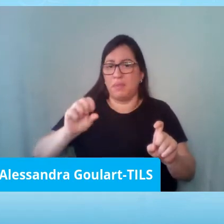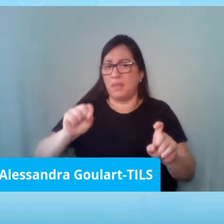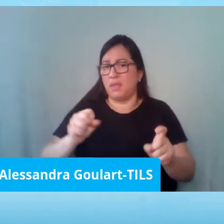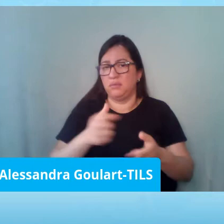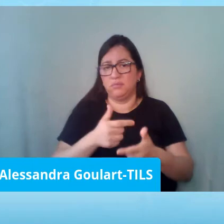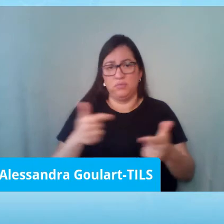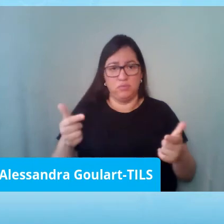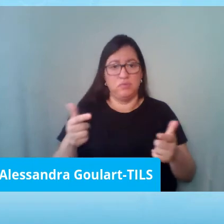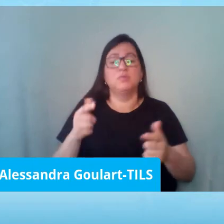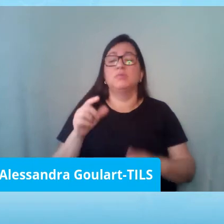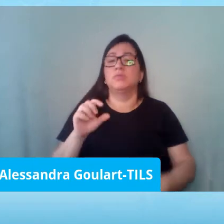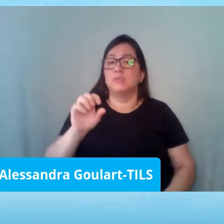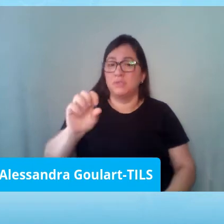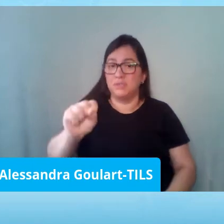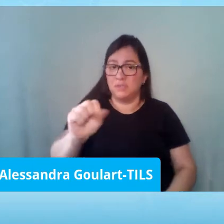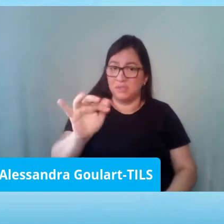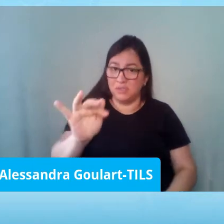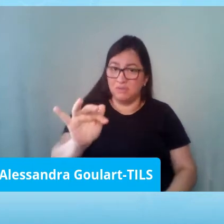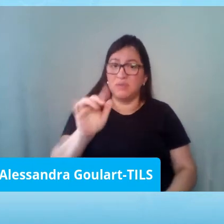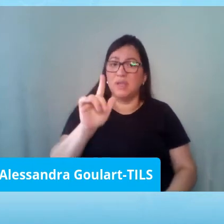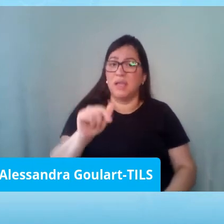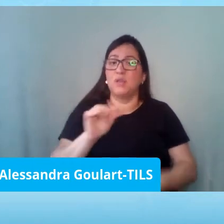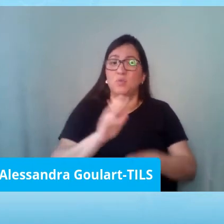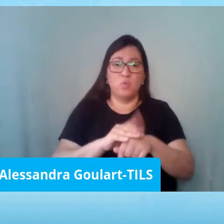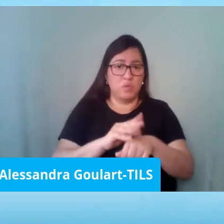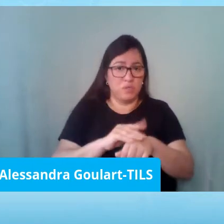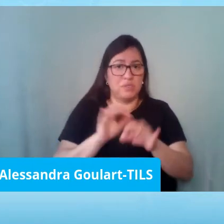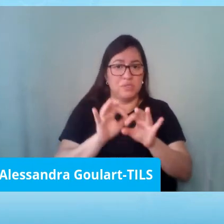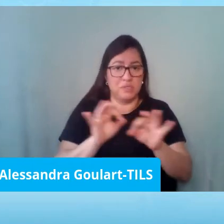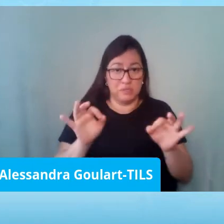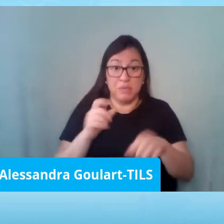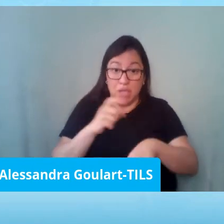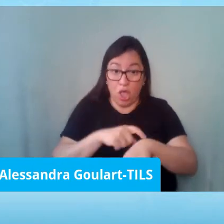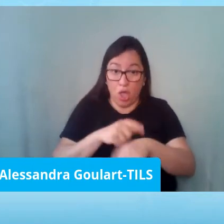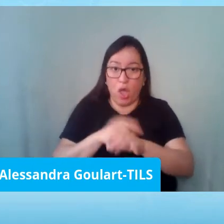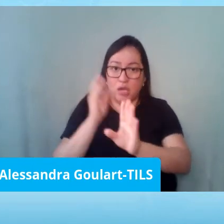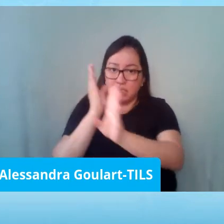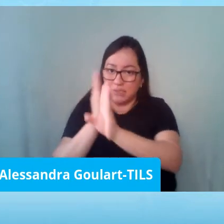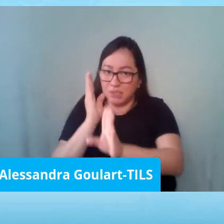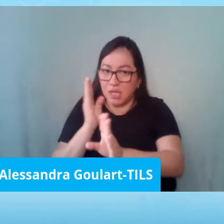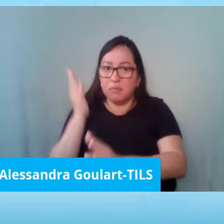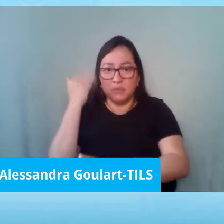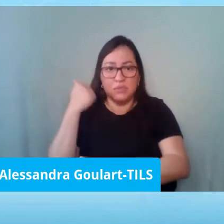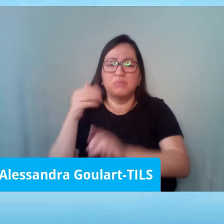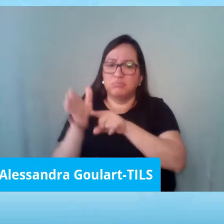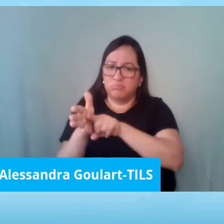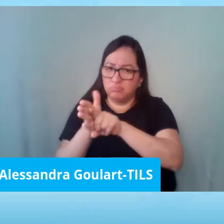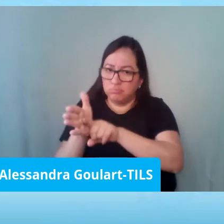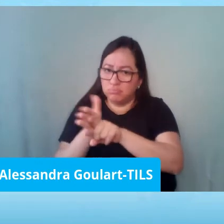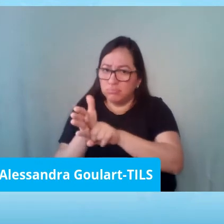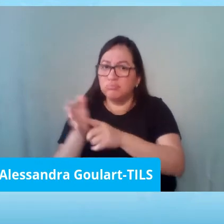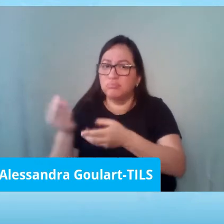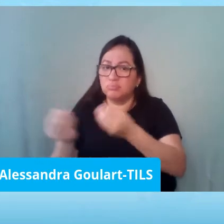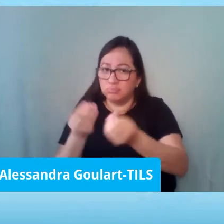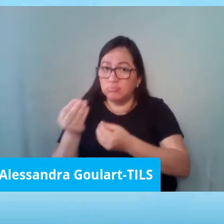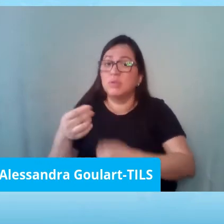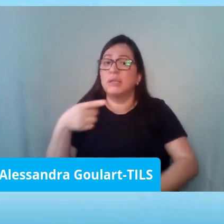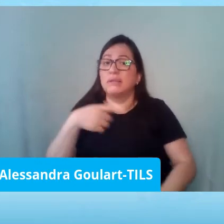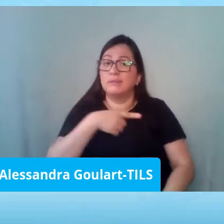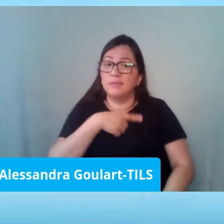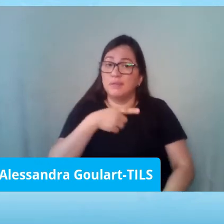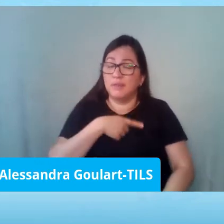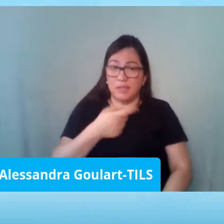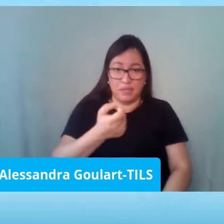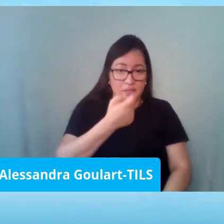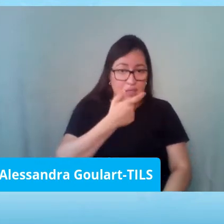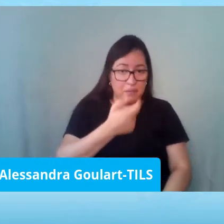doença simples de ser tratada, desde que conhecida, né? Claro, os profissionais, simples porque o medicamento está disponível, né? É um